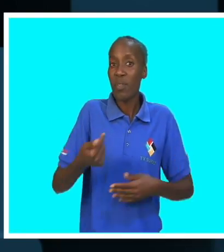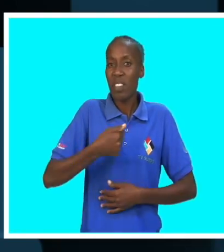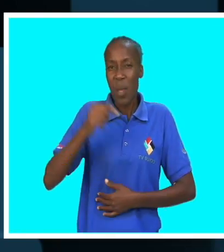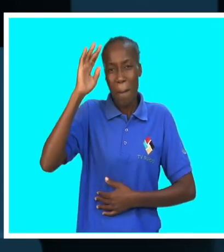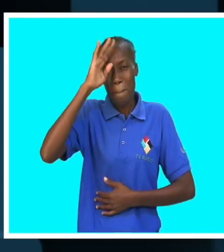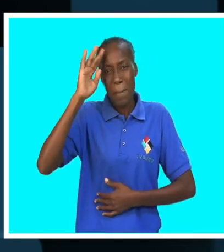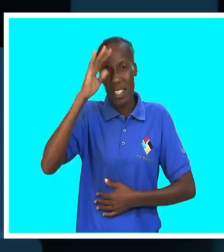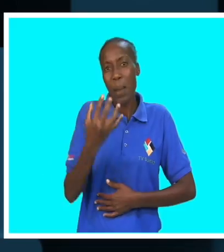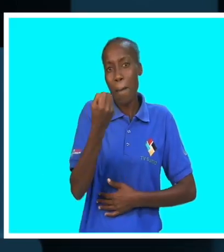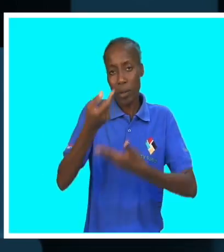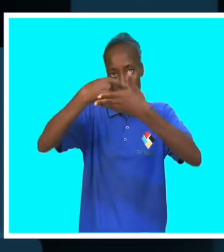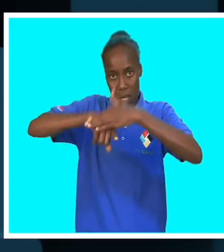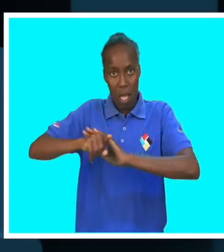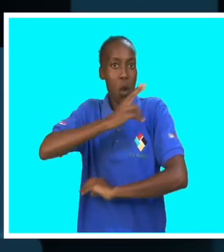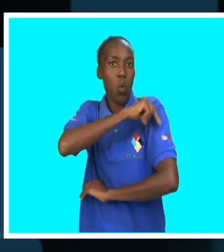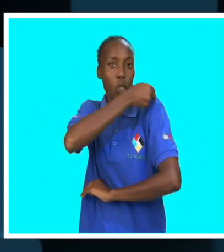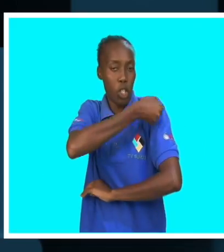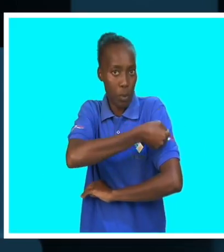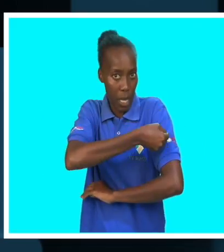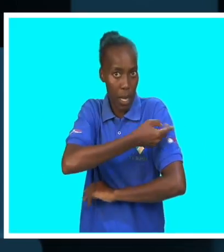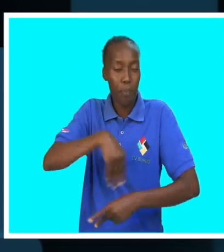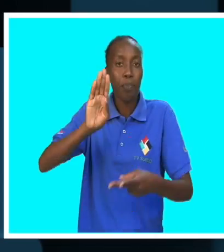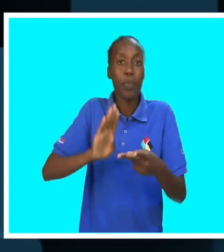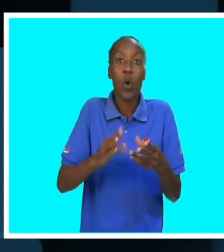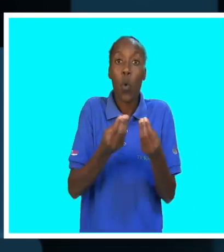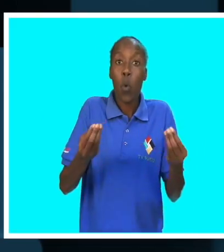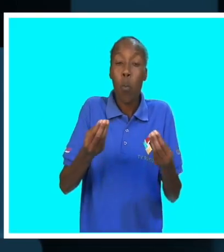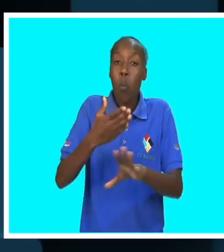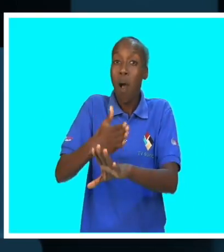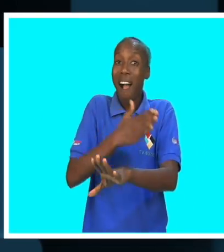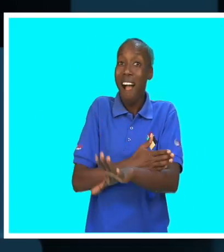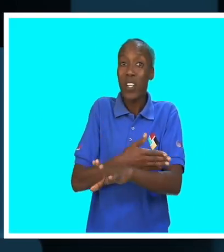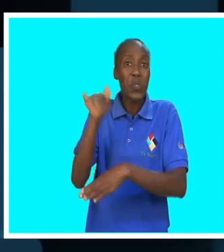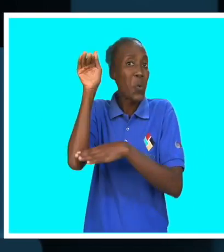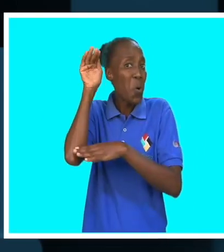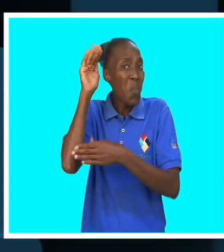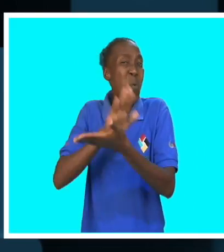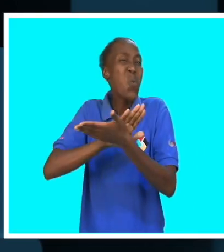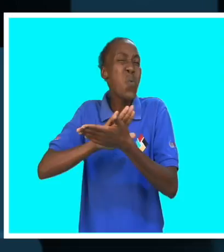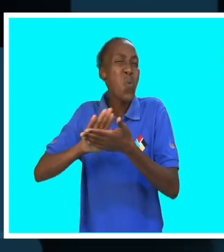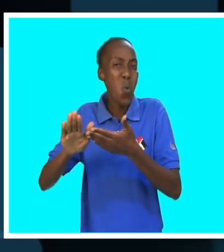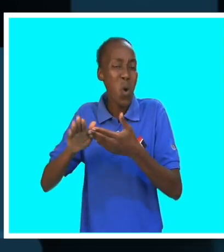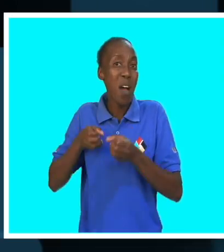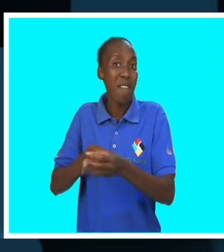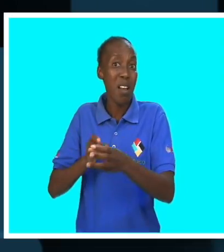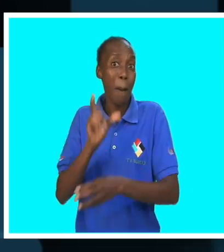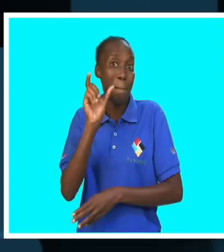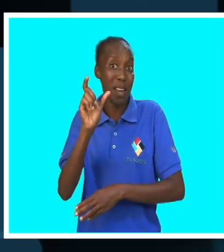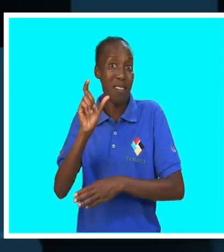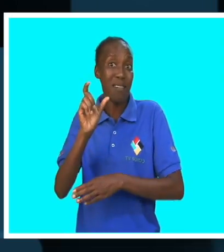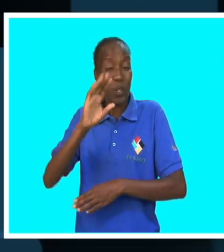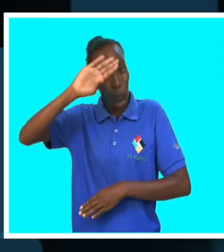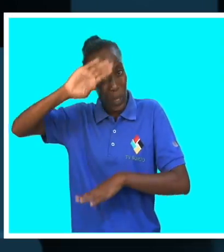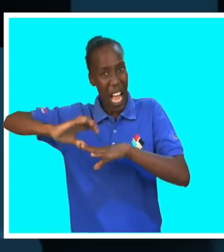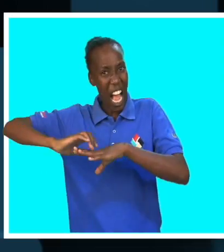E achei que podia ir ao hospital. Como nunca tinha ouvido falar da próstata.